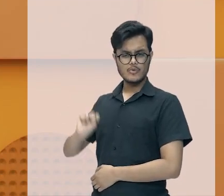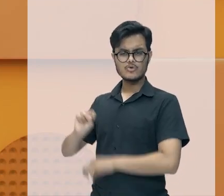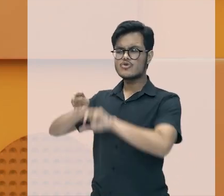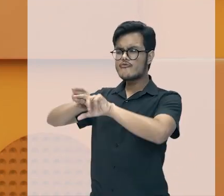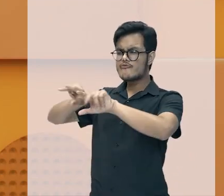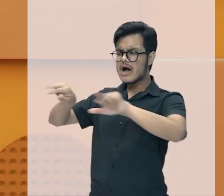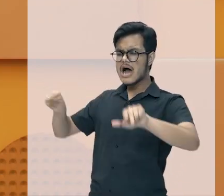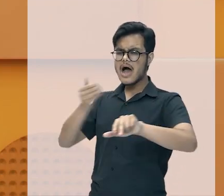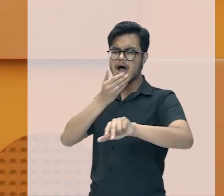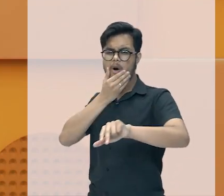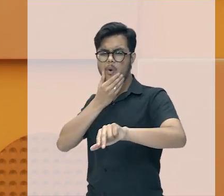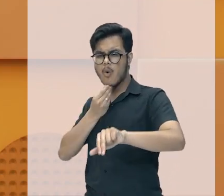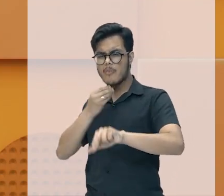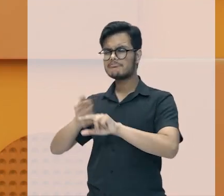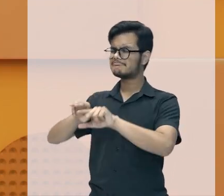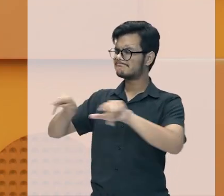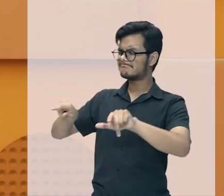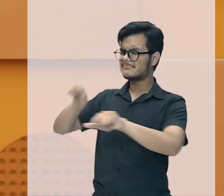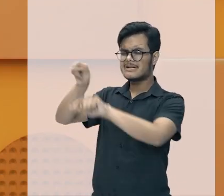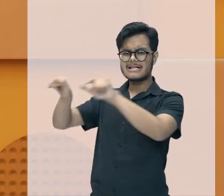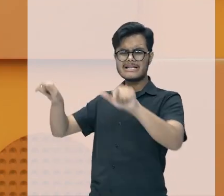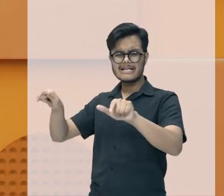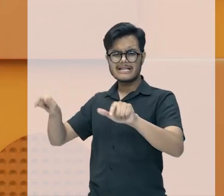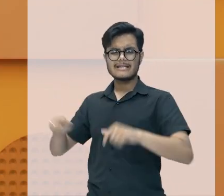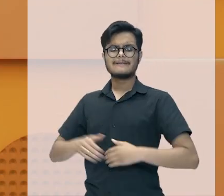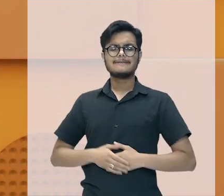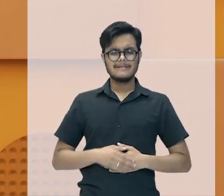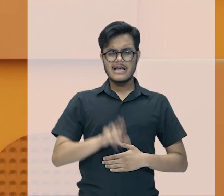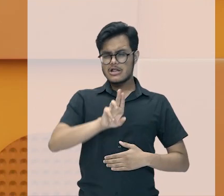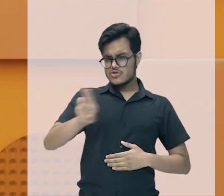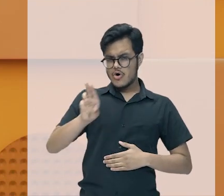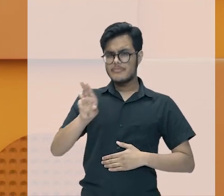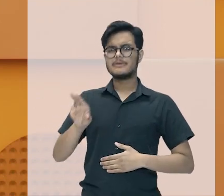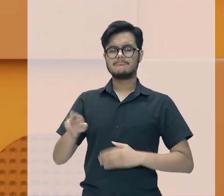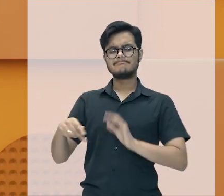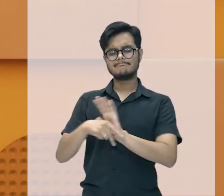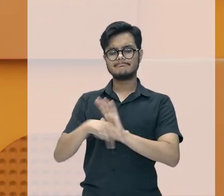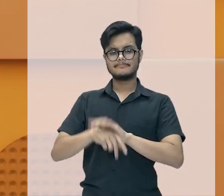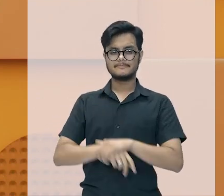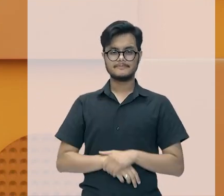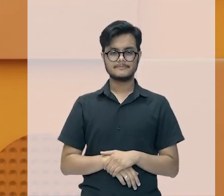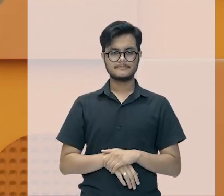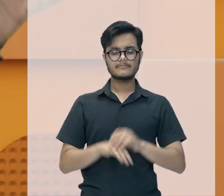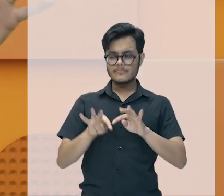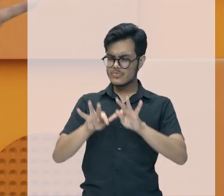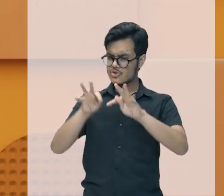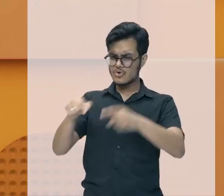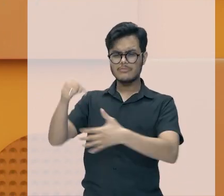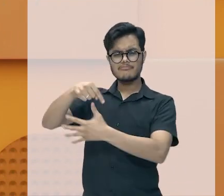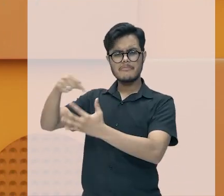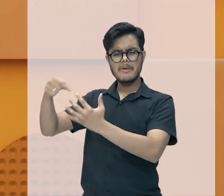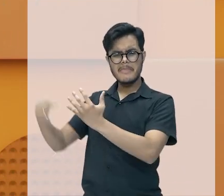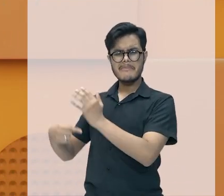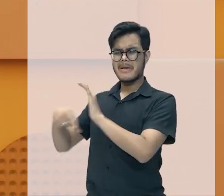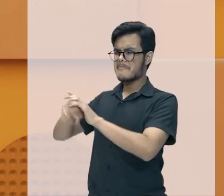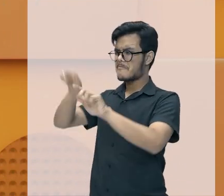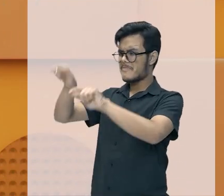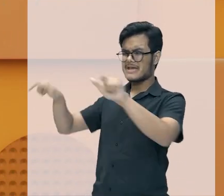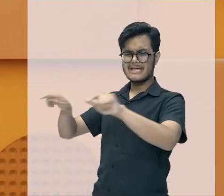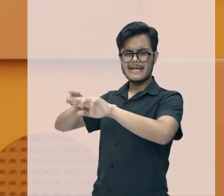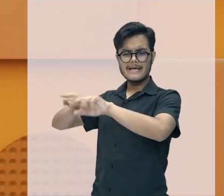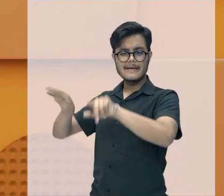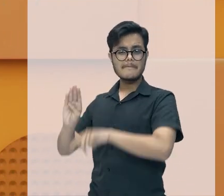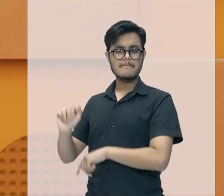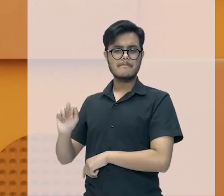ostrogodos, os vândalos, os suevos, os alamanos, os burgúndios. Tudo isso, então, professor, todos esses nomes